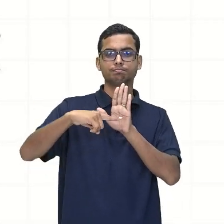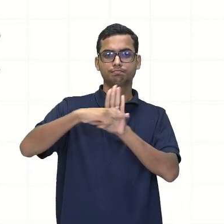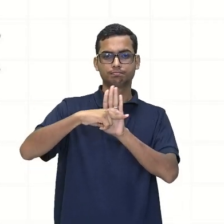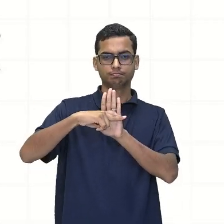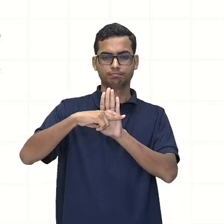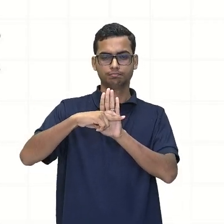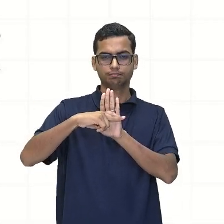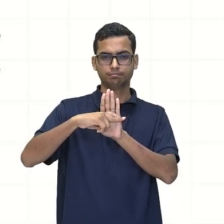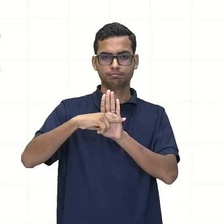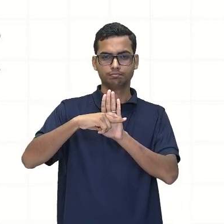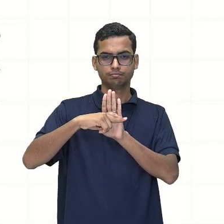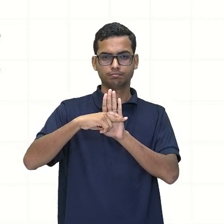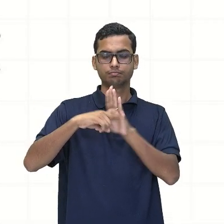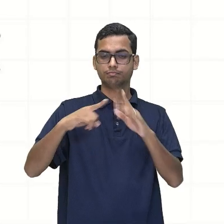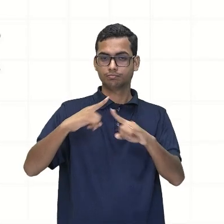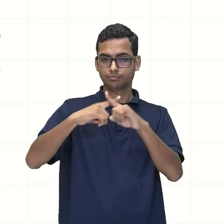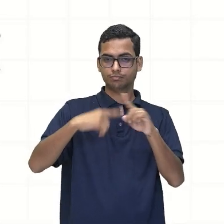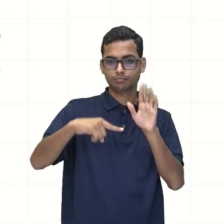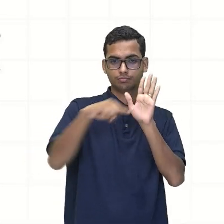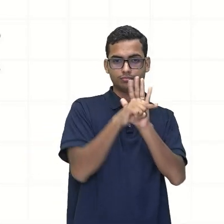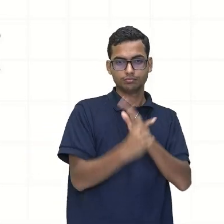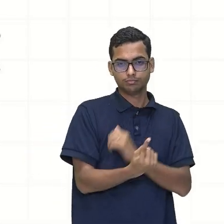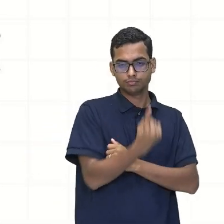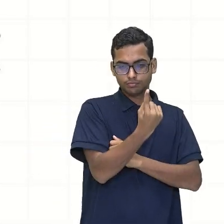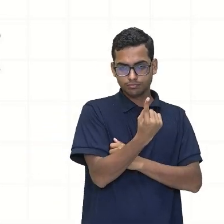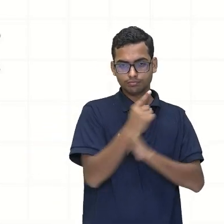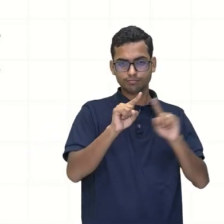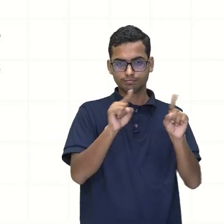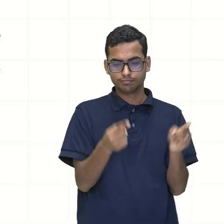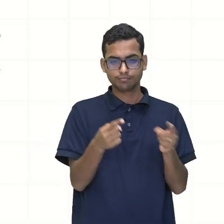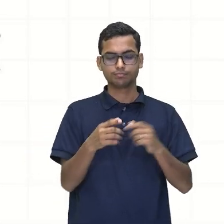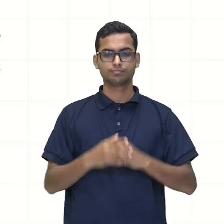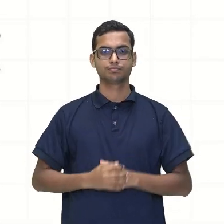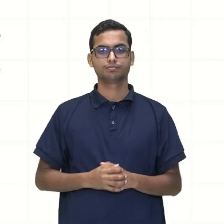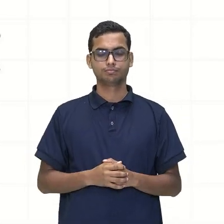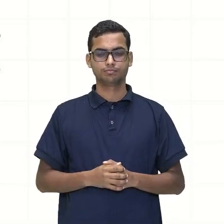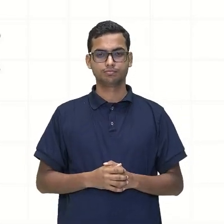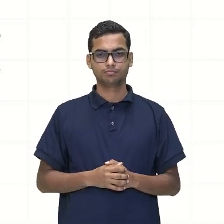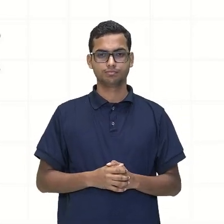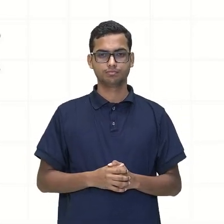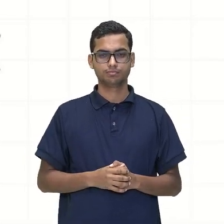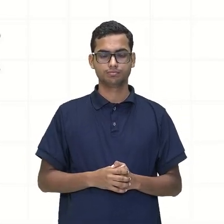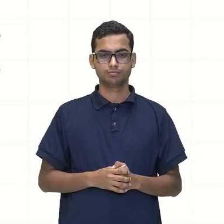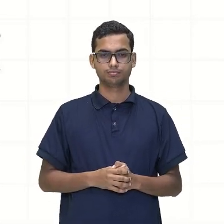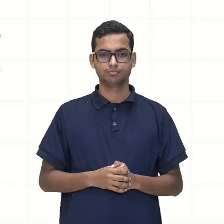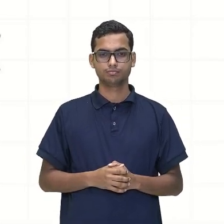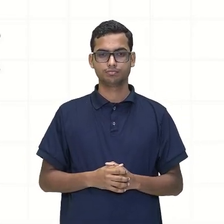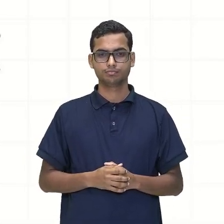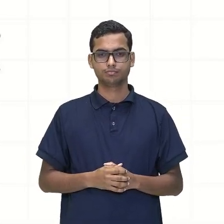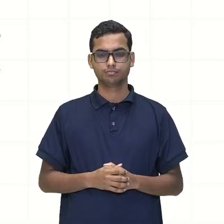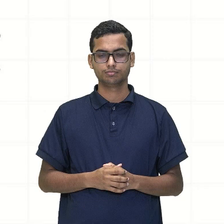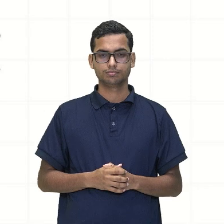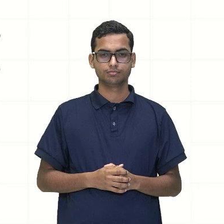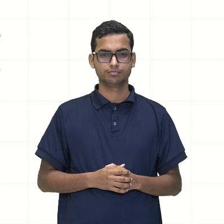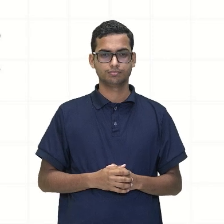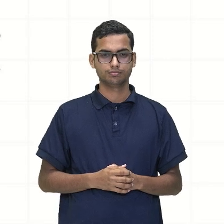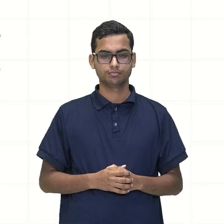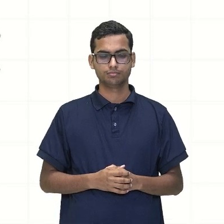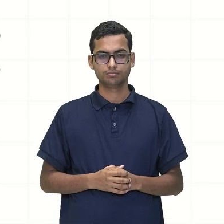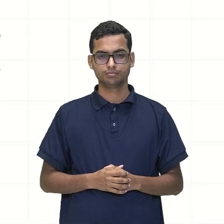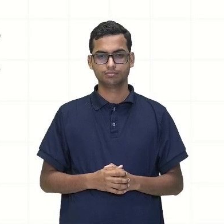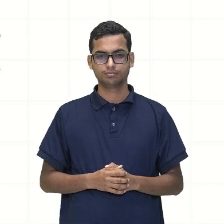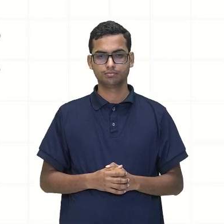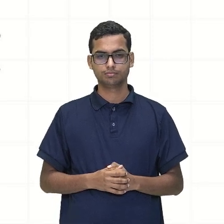2.640 vezes menos 1. O que é que nós temos agora? Sinais